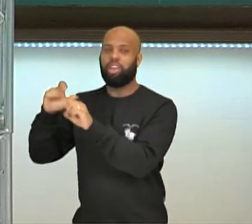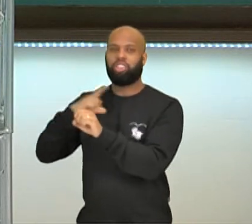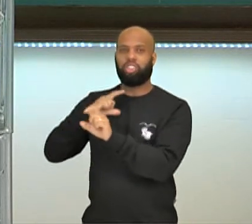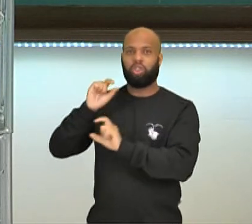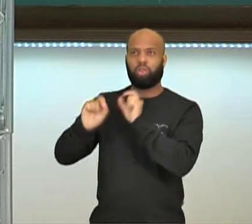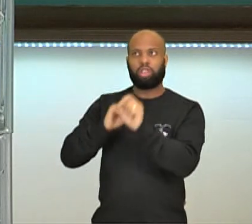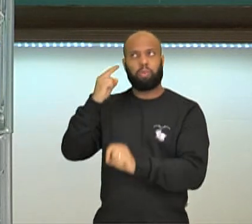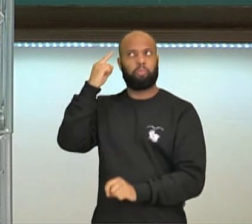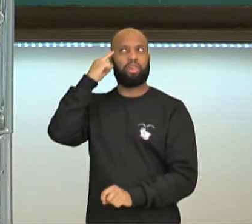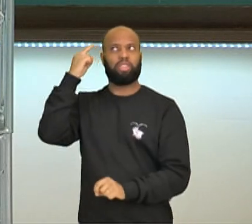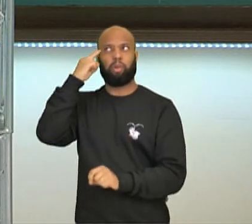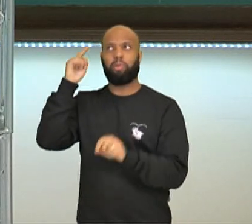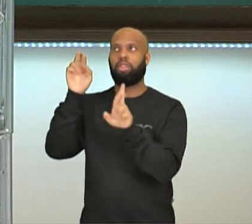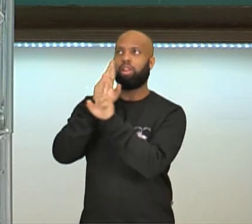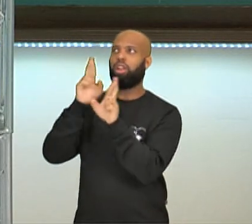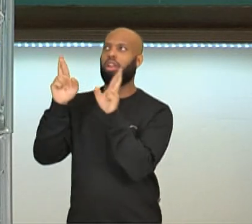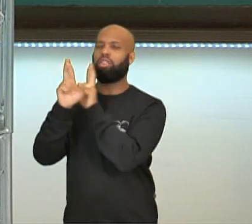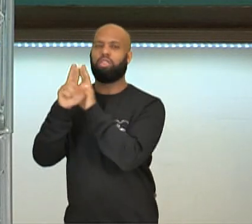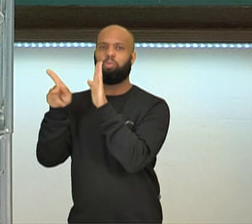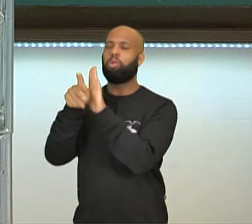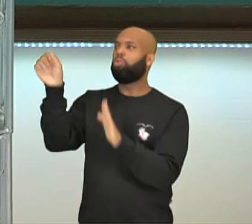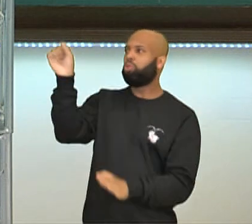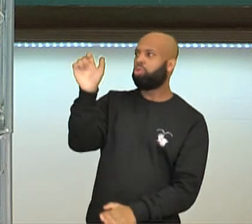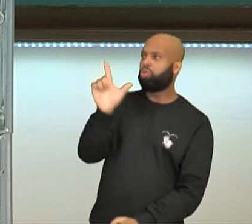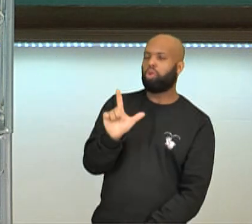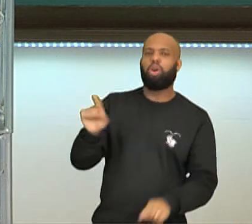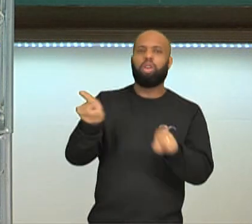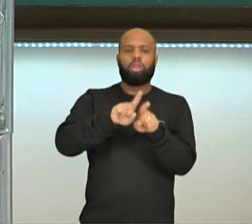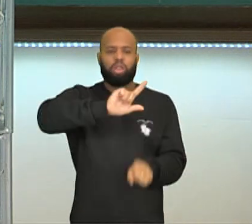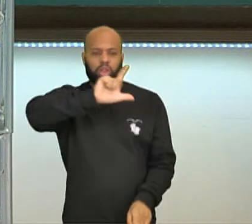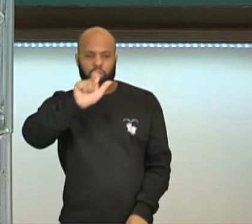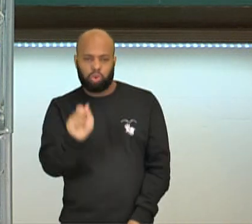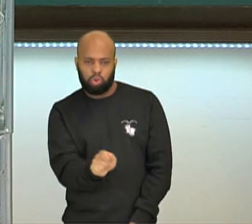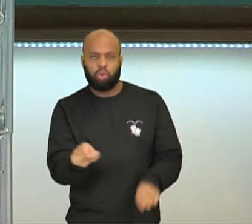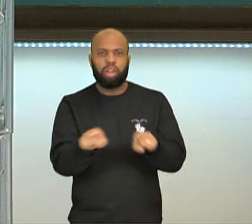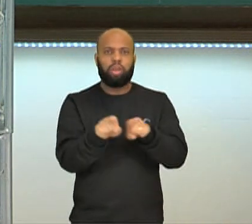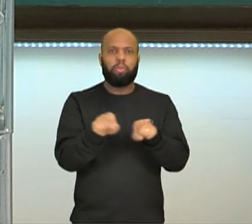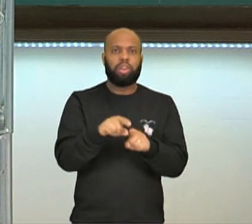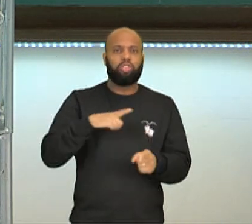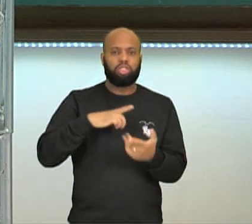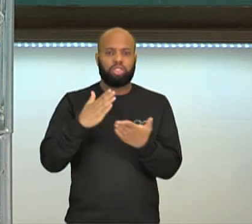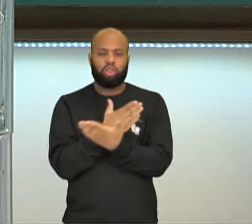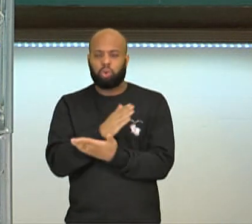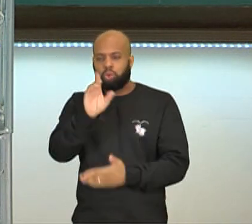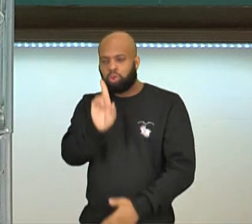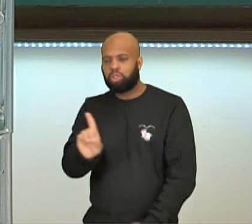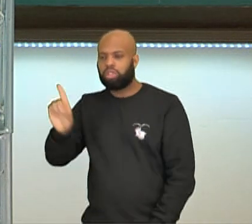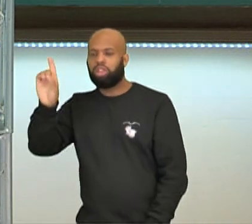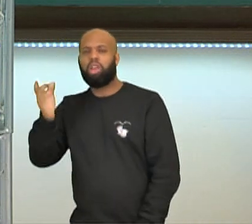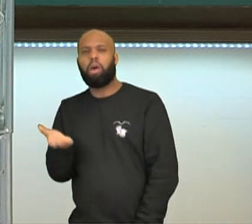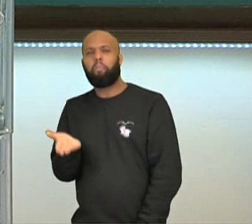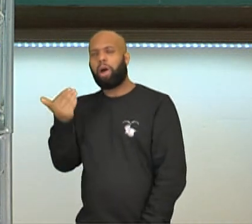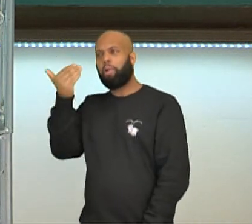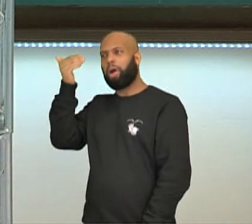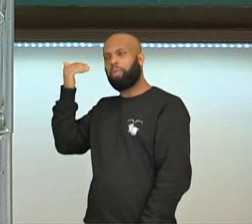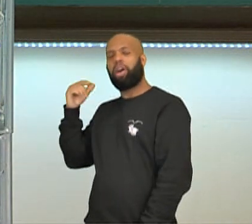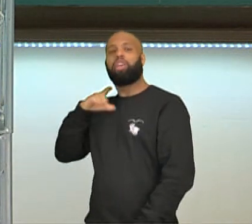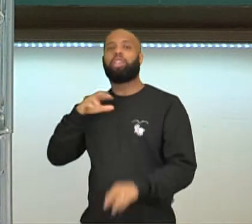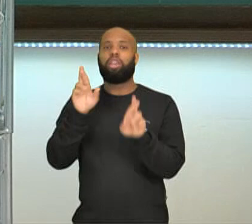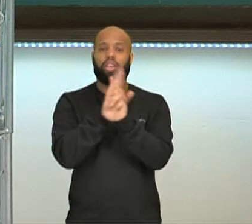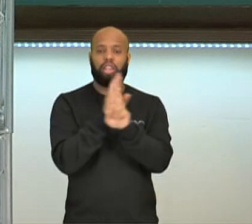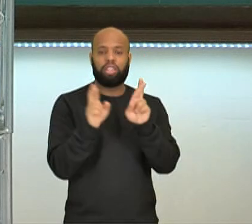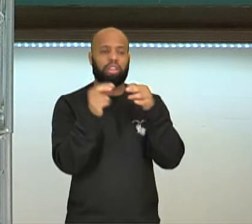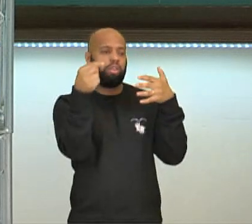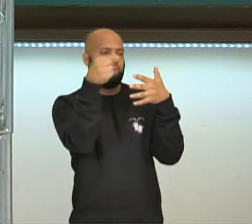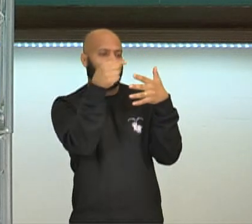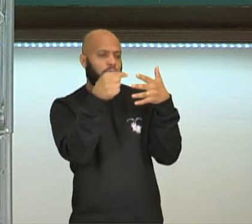primitivas. O cosmos, o sol, a lua, divindades bem primitivas relacionadas a elementos